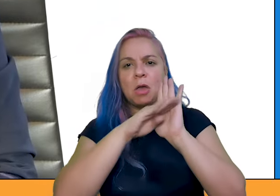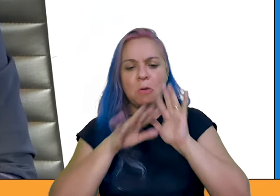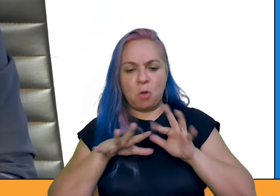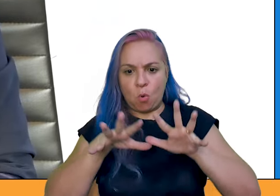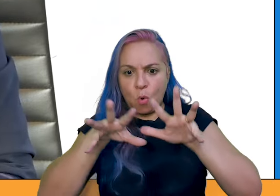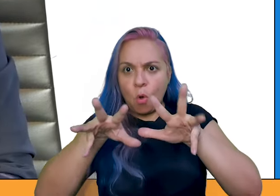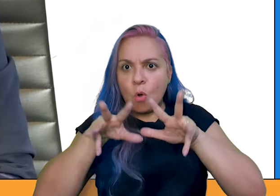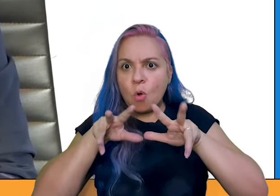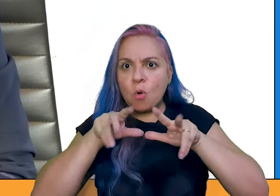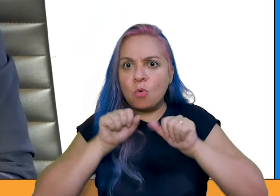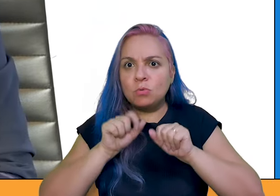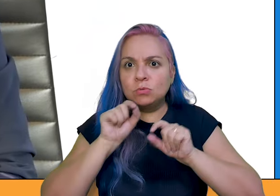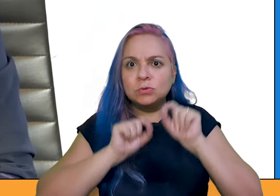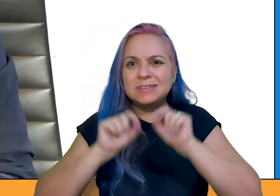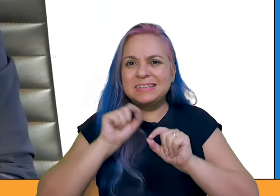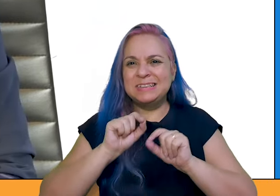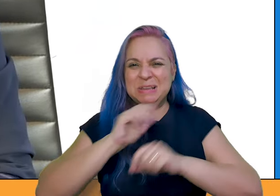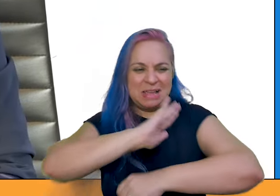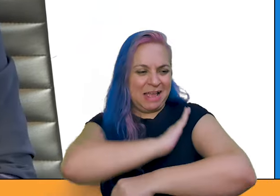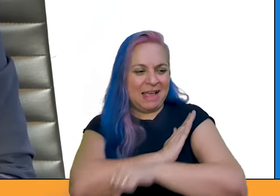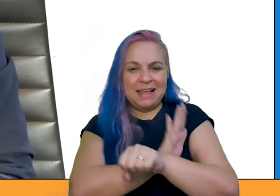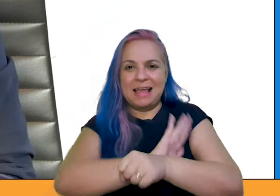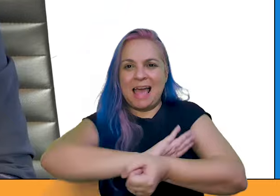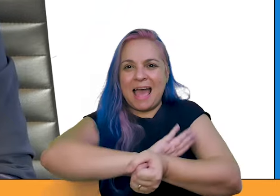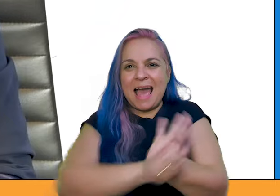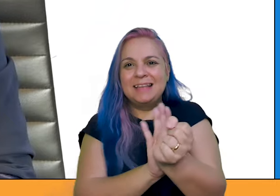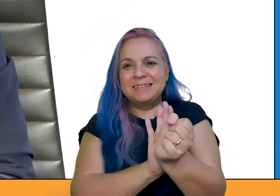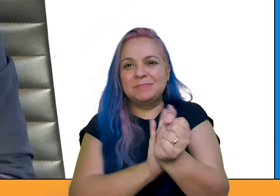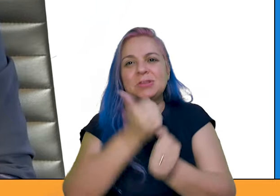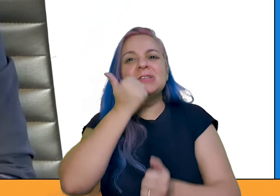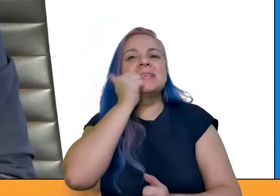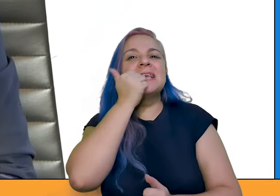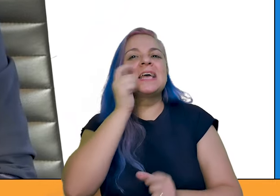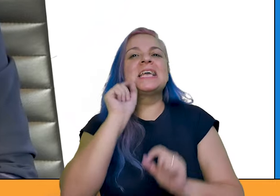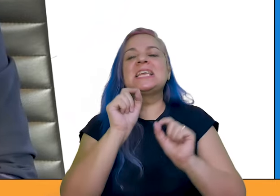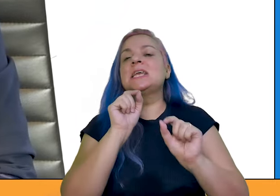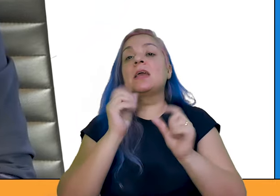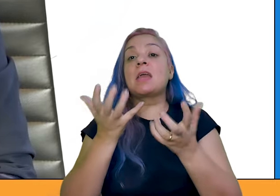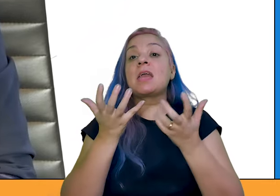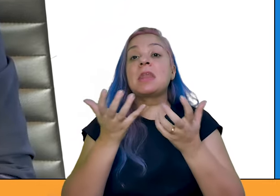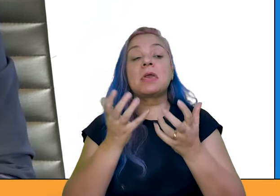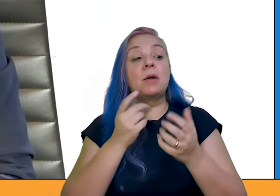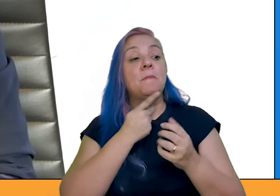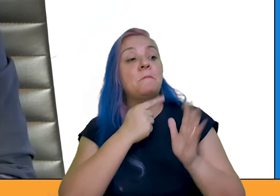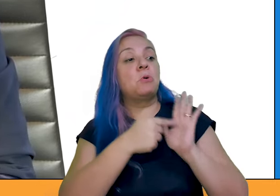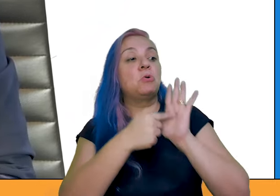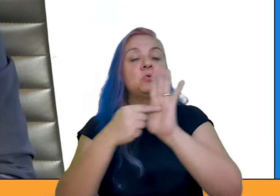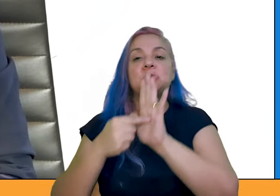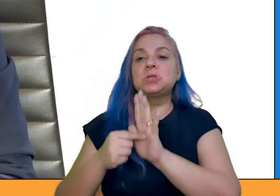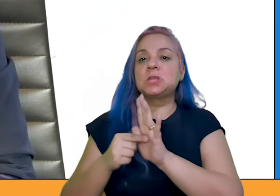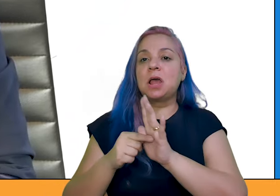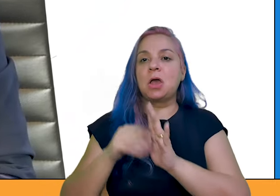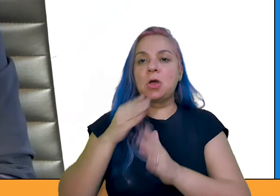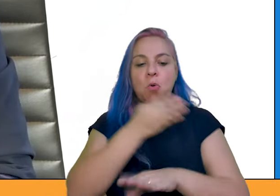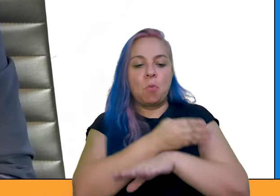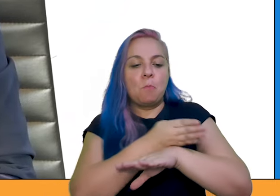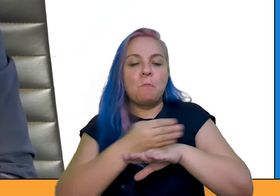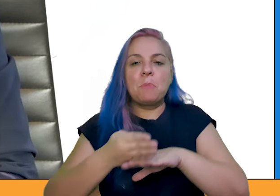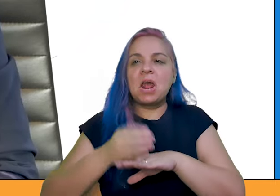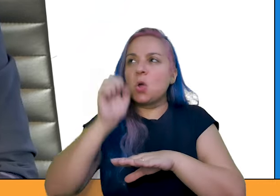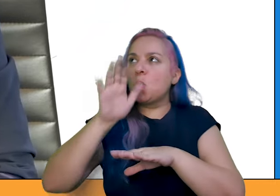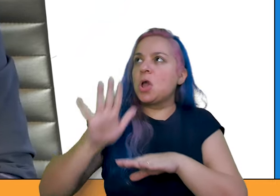programa colonialista pautado no racismo científico, que visava inscrever a ideia de civilidade ao branco